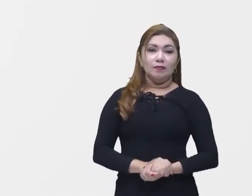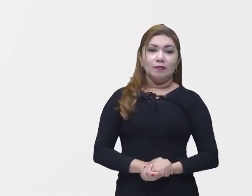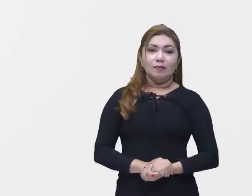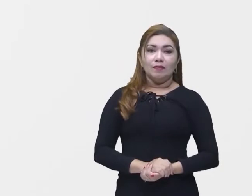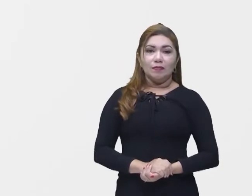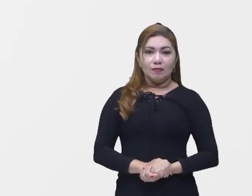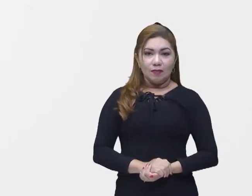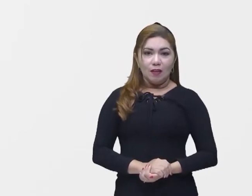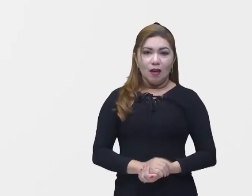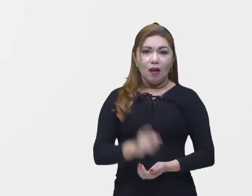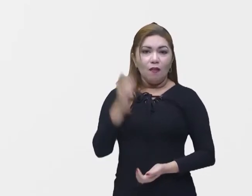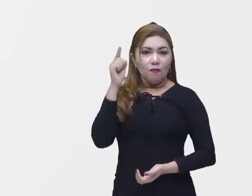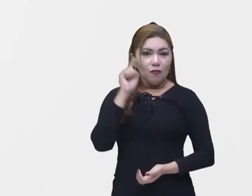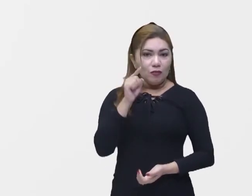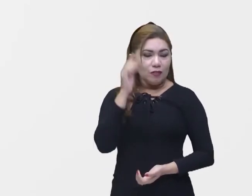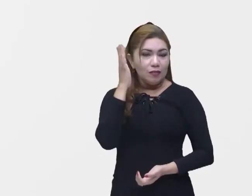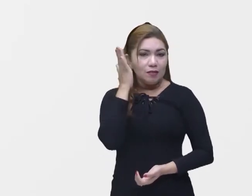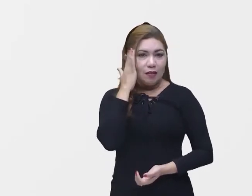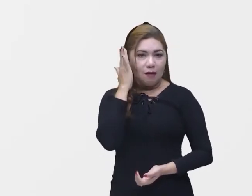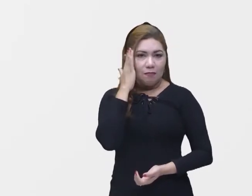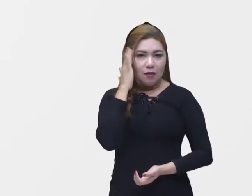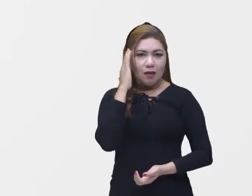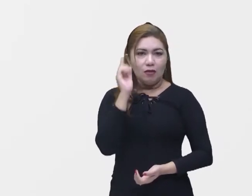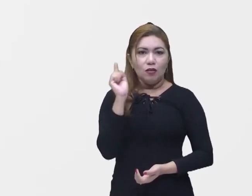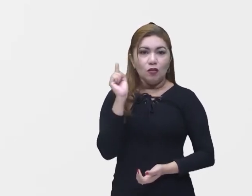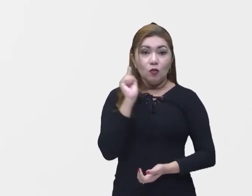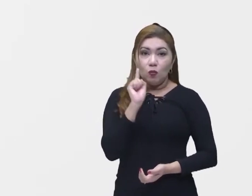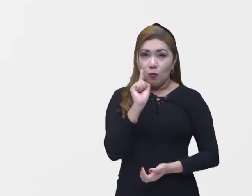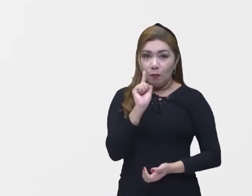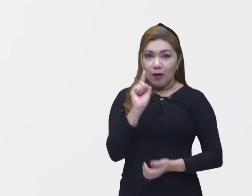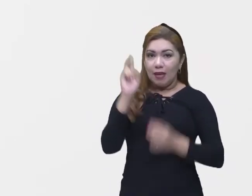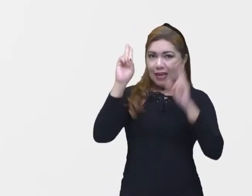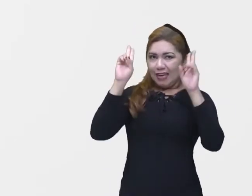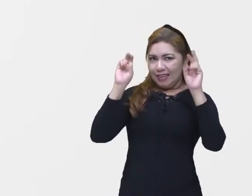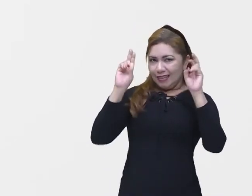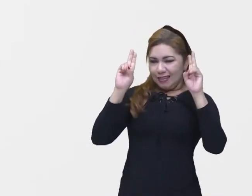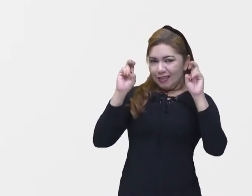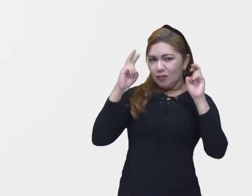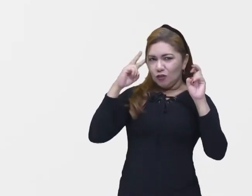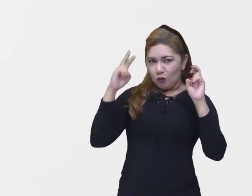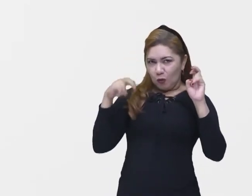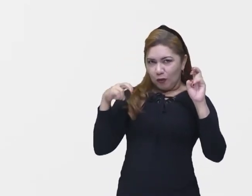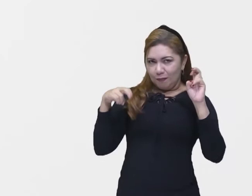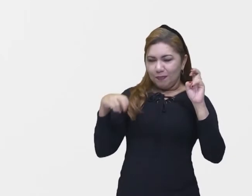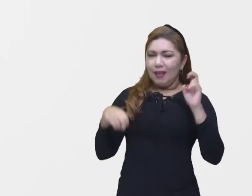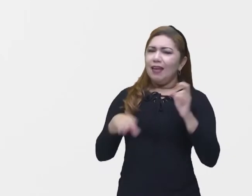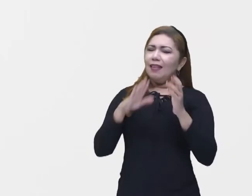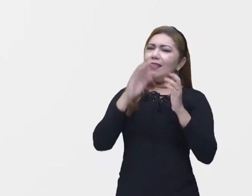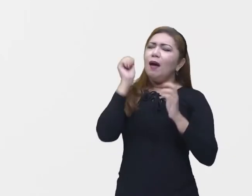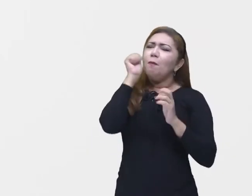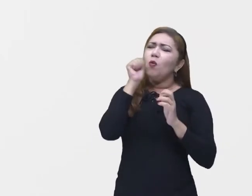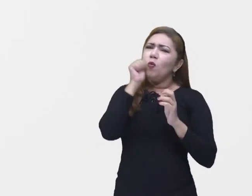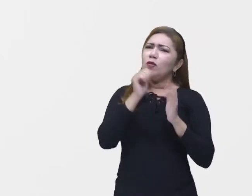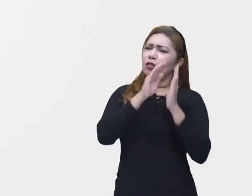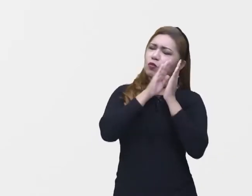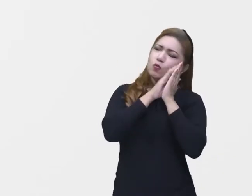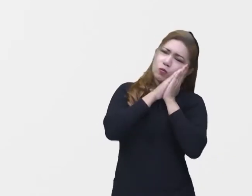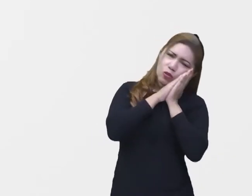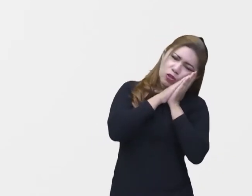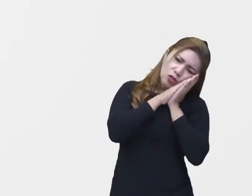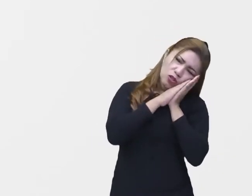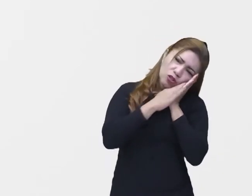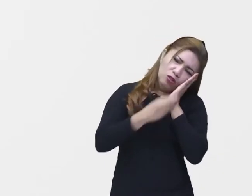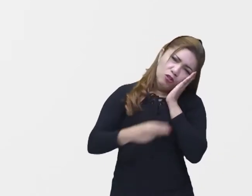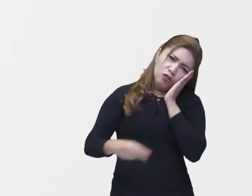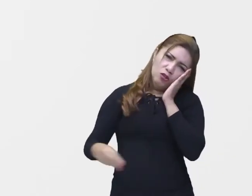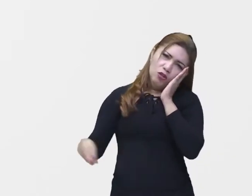Curiosidade 1. Você sabia que numa das versões da história da Bela Adormecida, lembra da Bela Adormecida? Pois é,